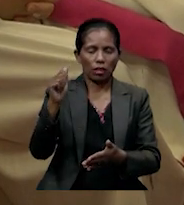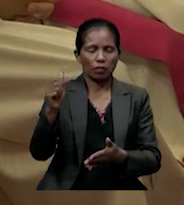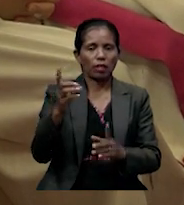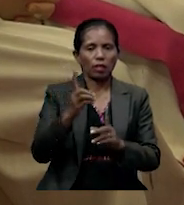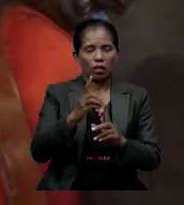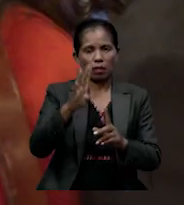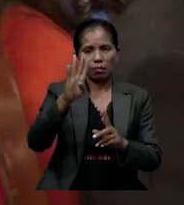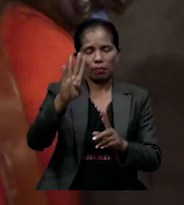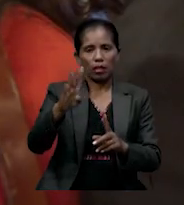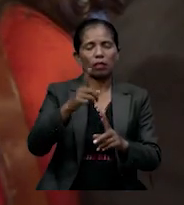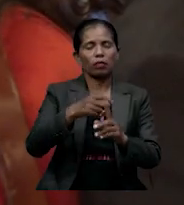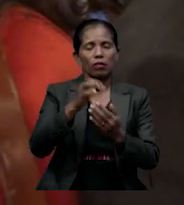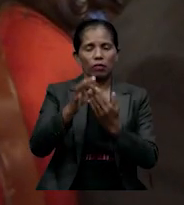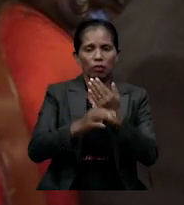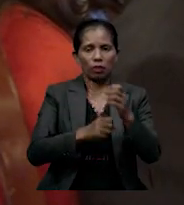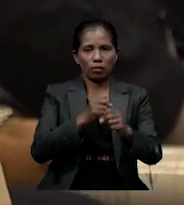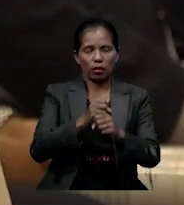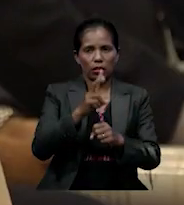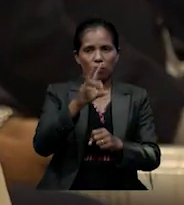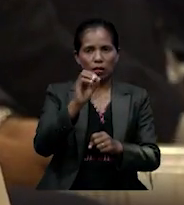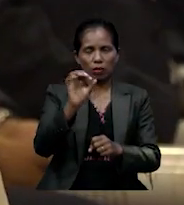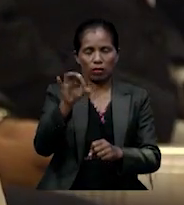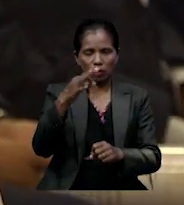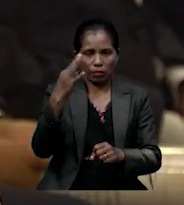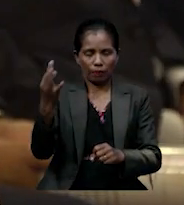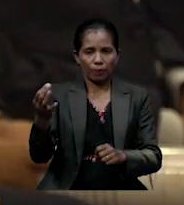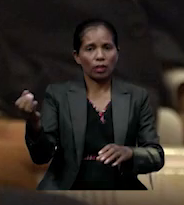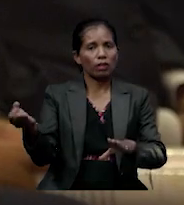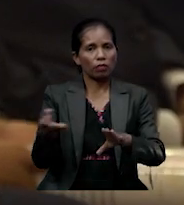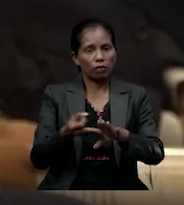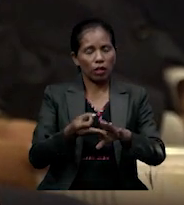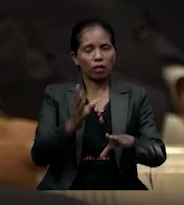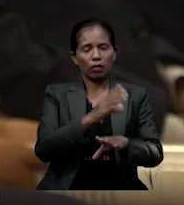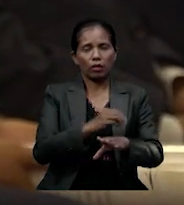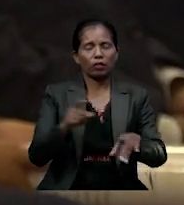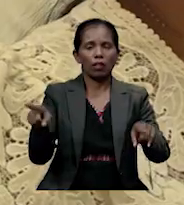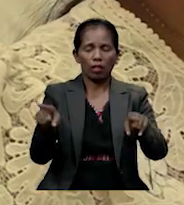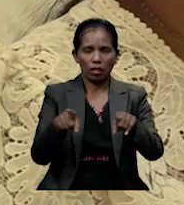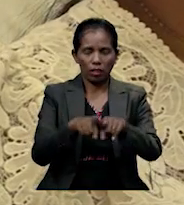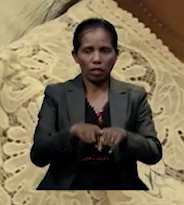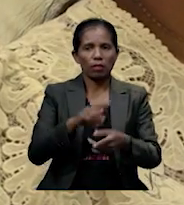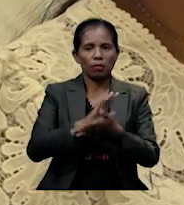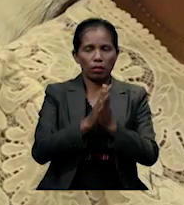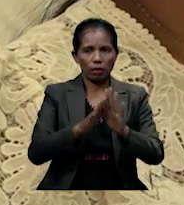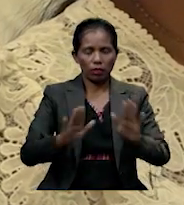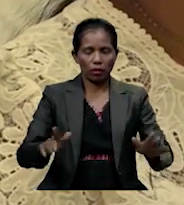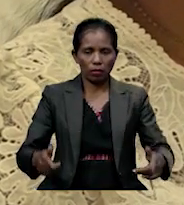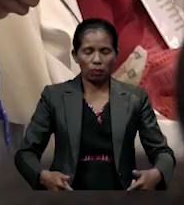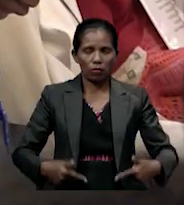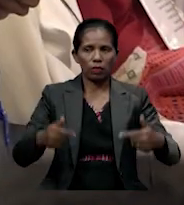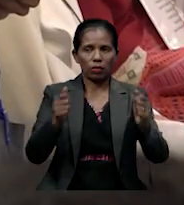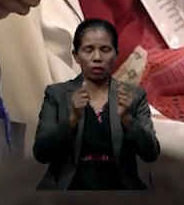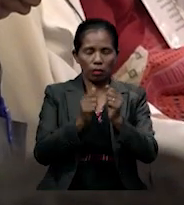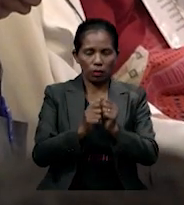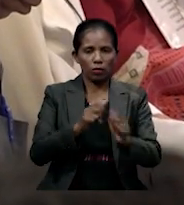fevereiro, tinerim rua Sanulu Resensiam. Documento Fraternidade Humana, nudar documento para paz, no amor e samutuk e a